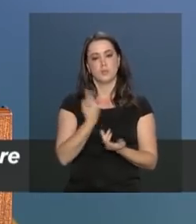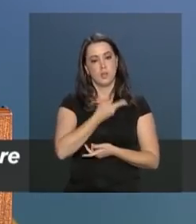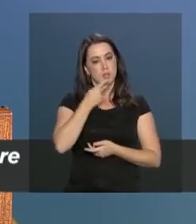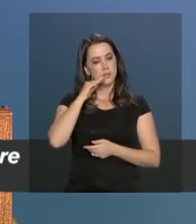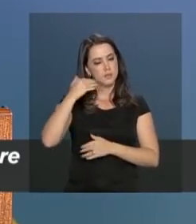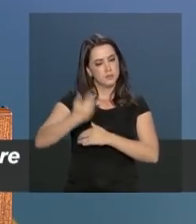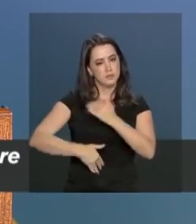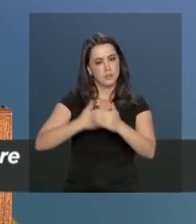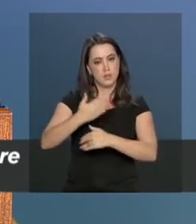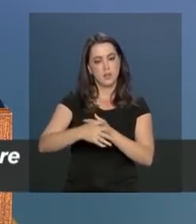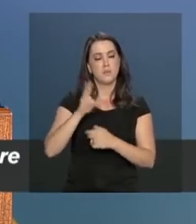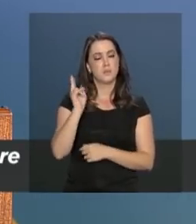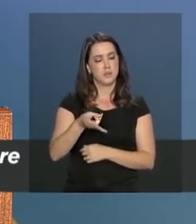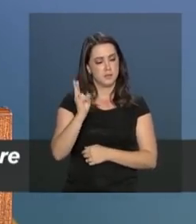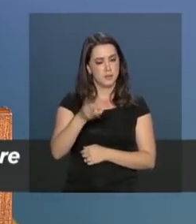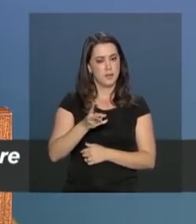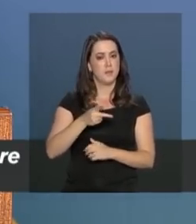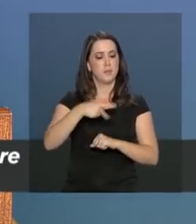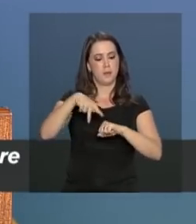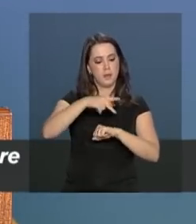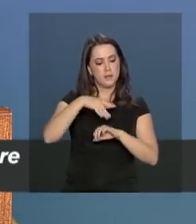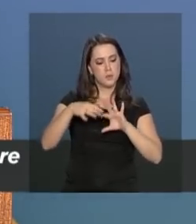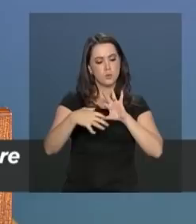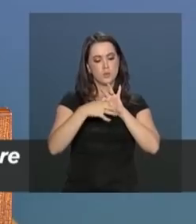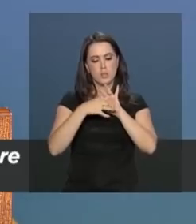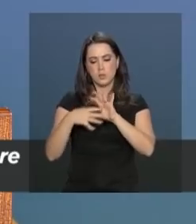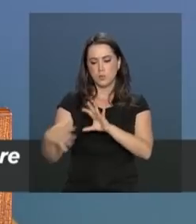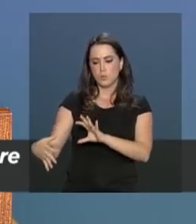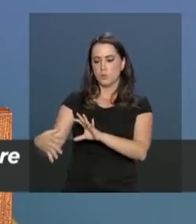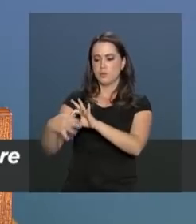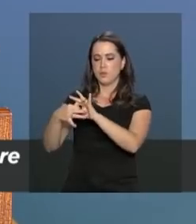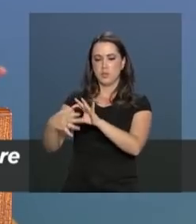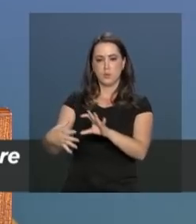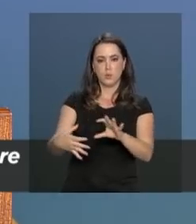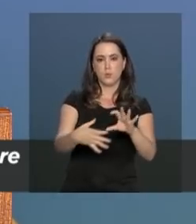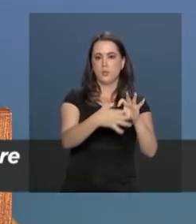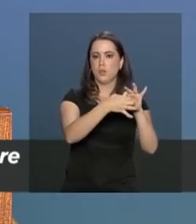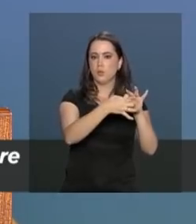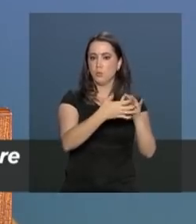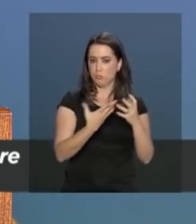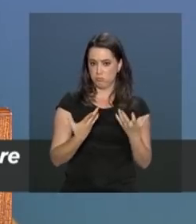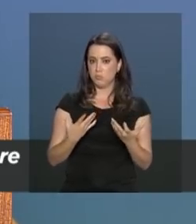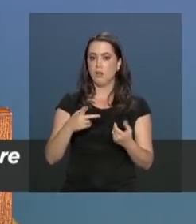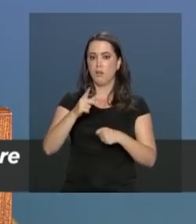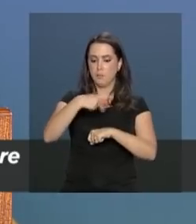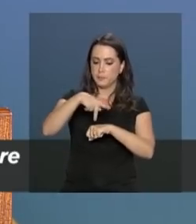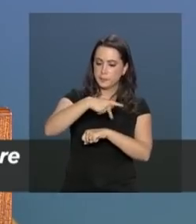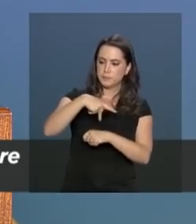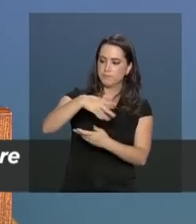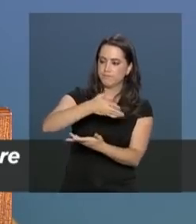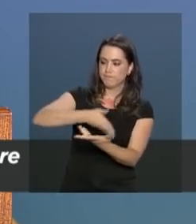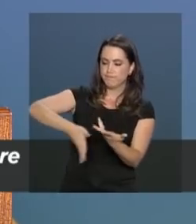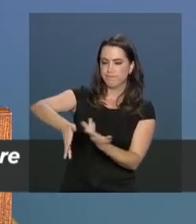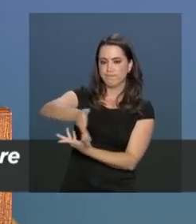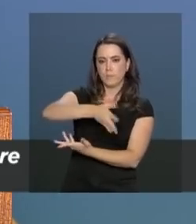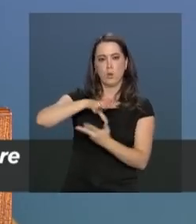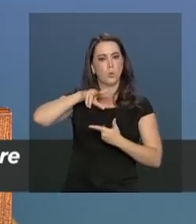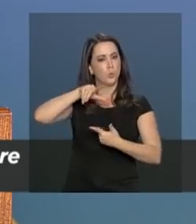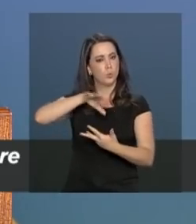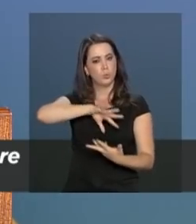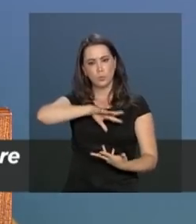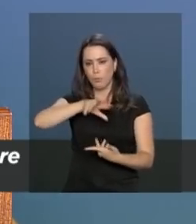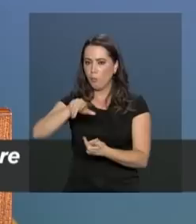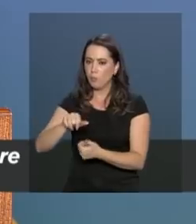falado muito no multilateralismo ou seja a ideia da universalização das nossas relações em todos os